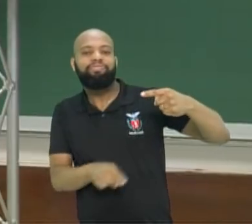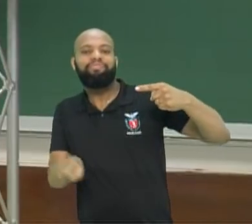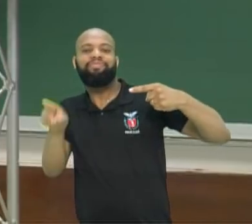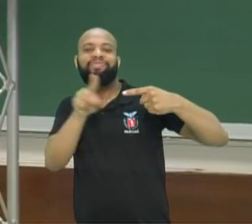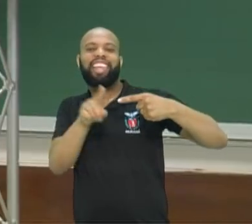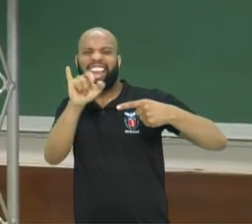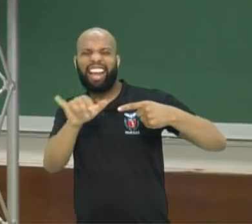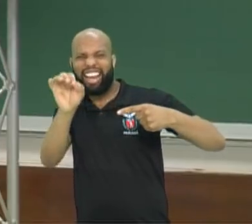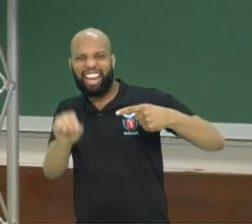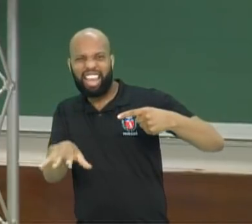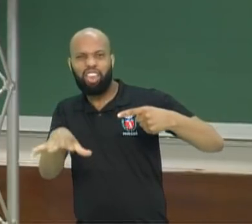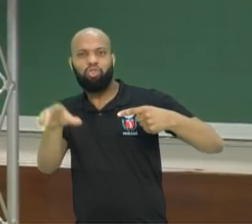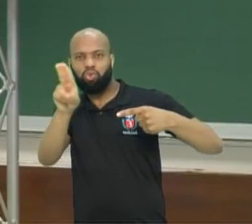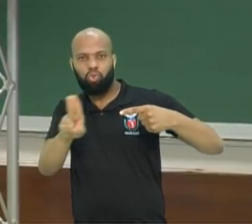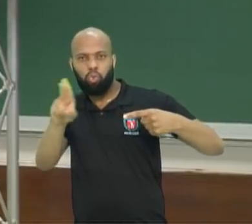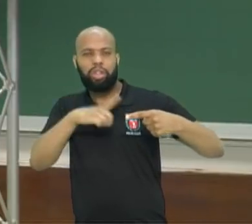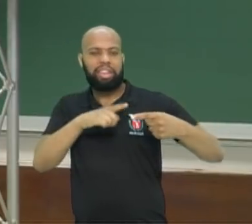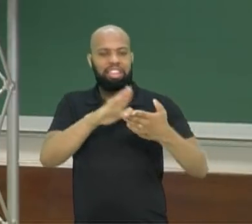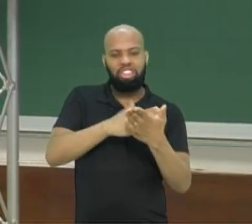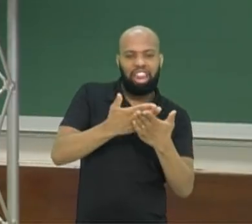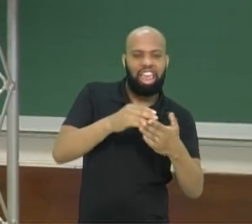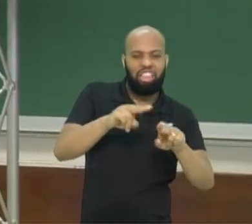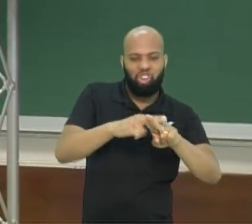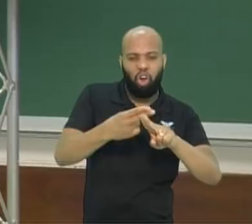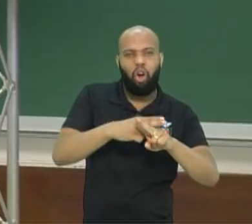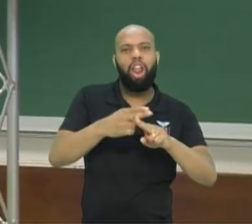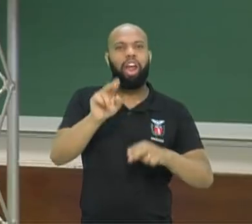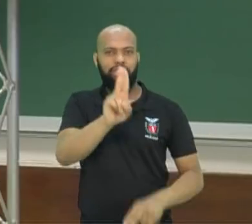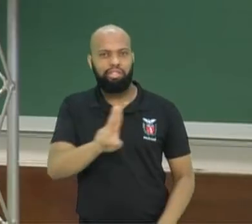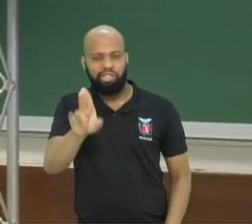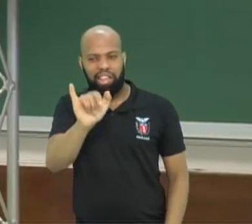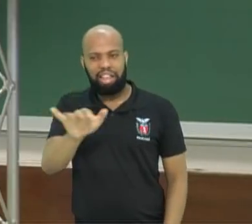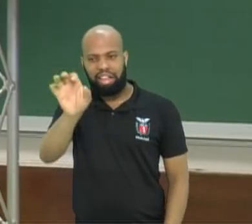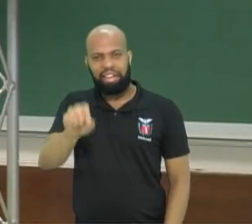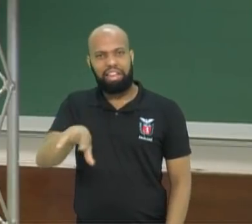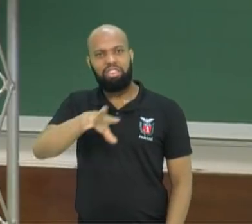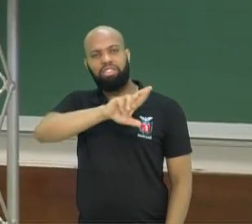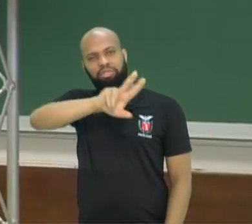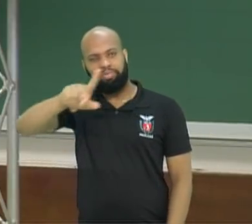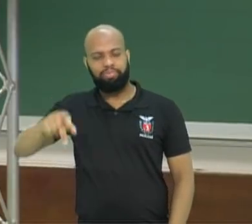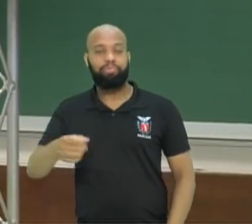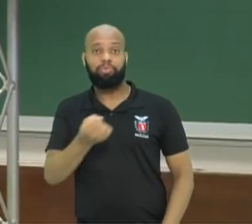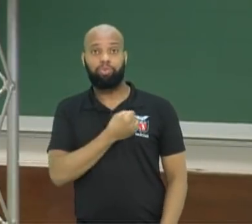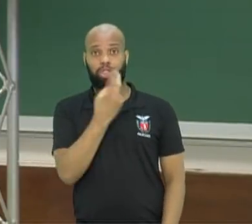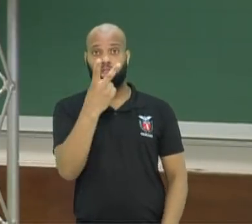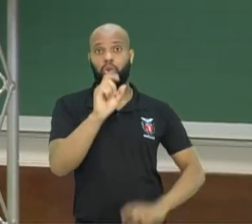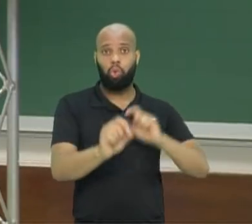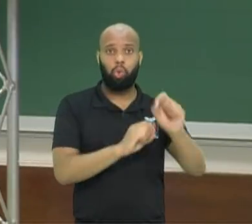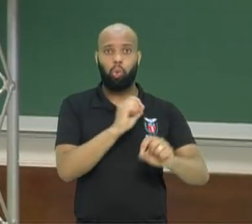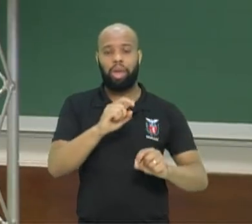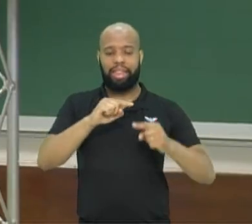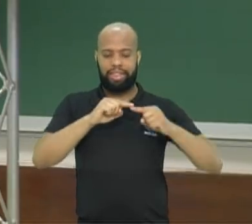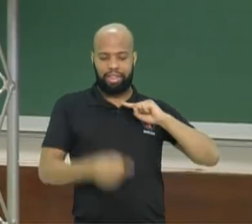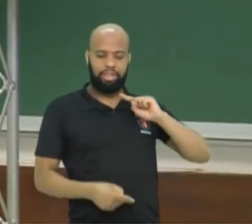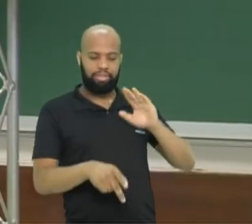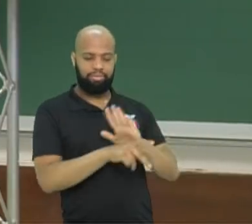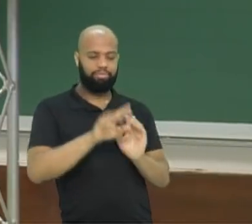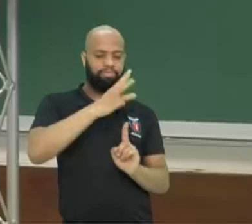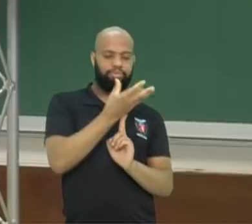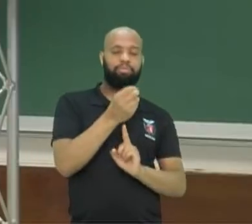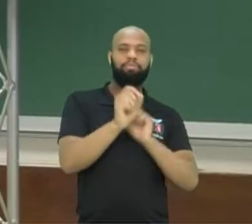arte bem diferentes, feita com geleia, com chocolate, com lixo. E a número 2, o que eu não considero uma obra de